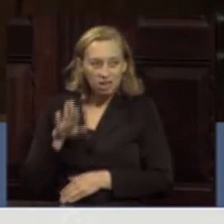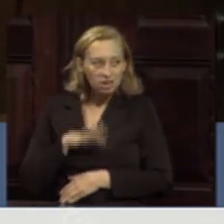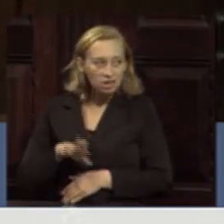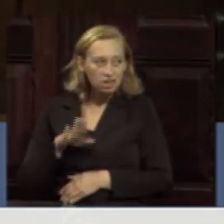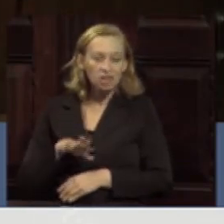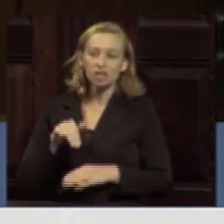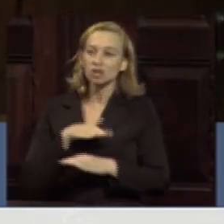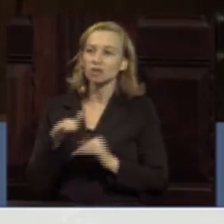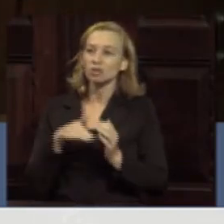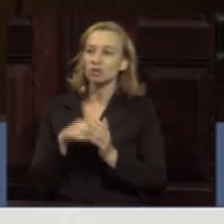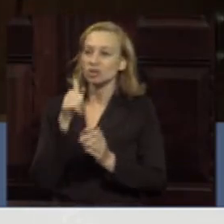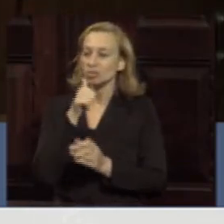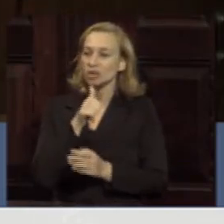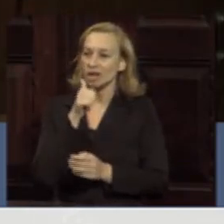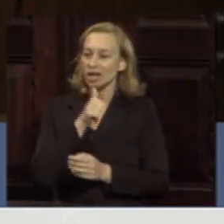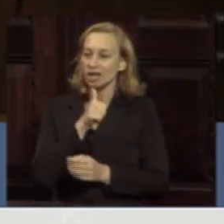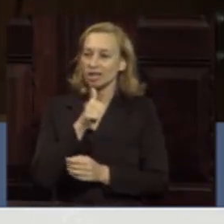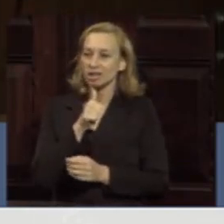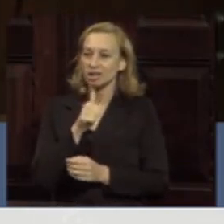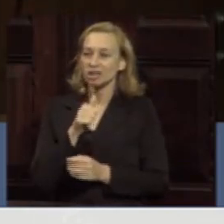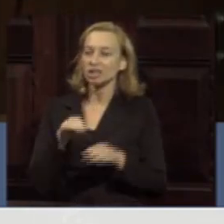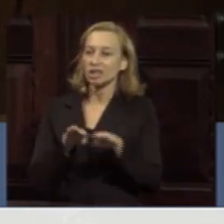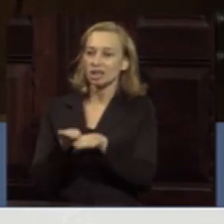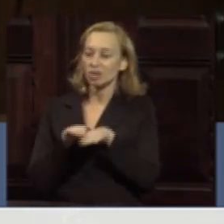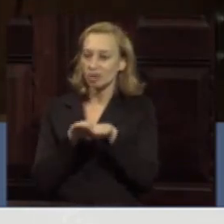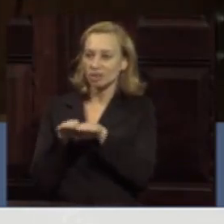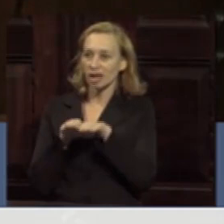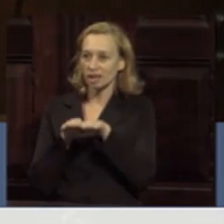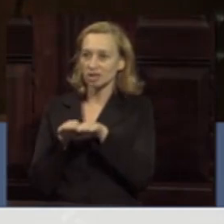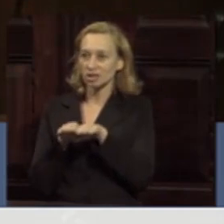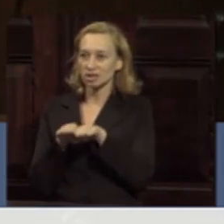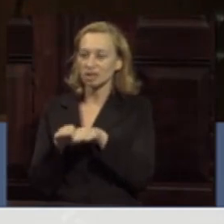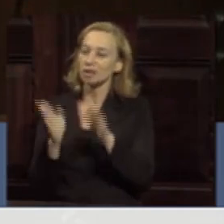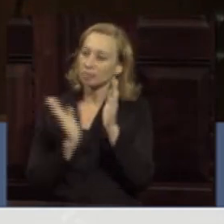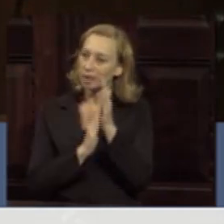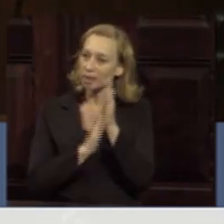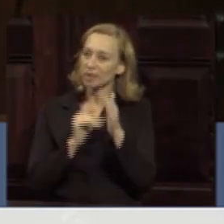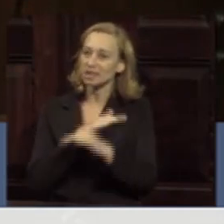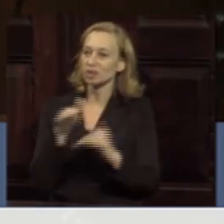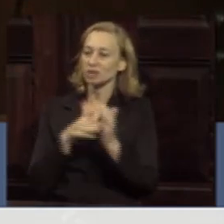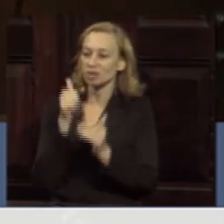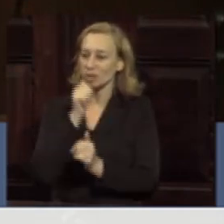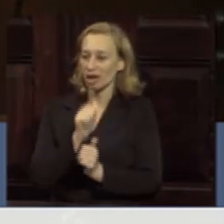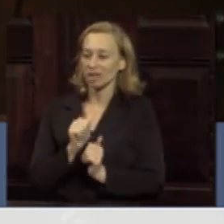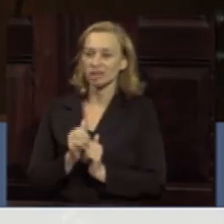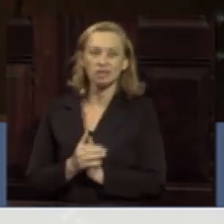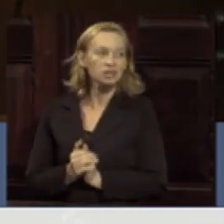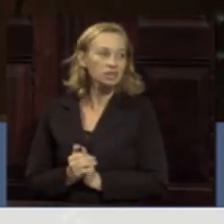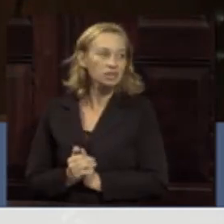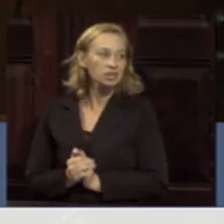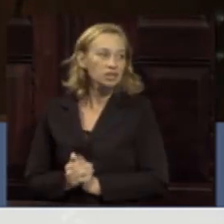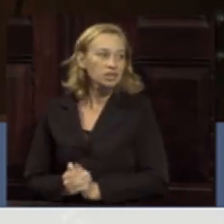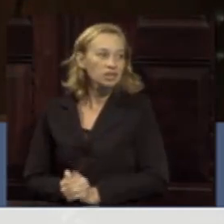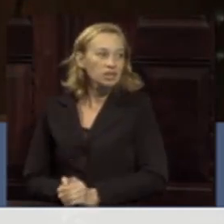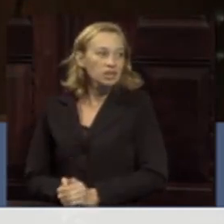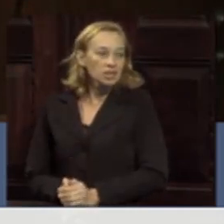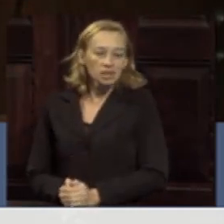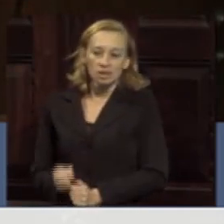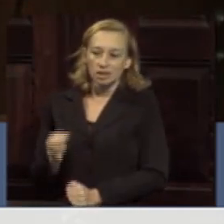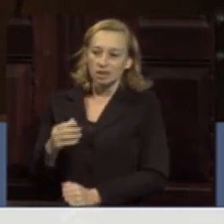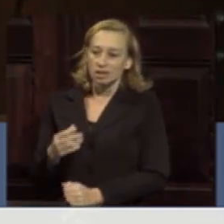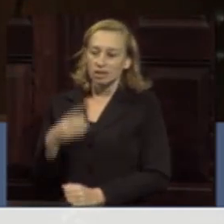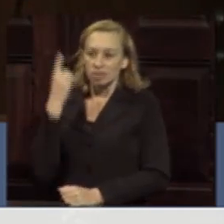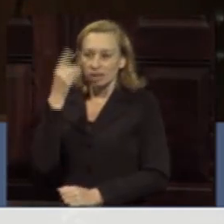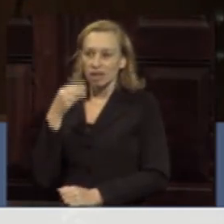as mulheres, e principalmente na questão da igualdade de gêneros. Parabéns a todas as mulheres. Deputado Waldeck, vi aqui que o